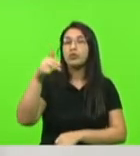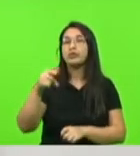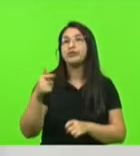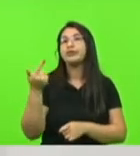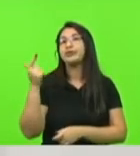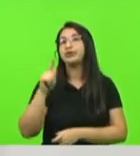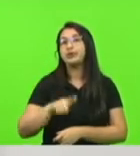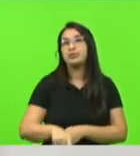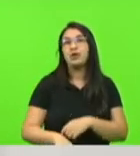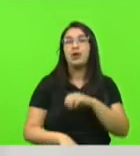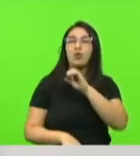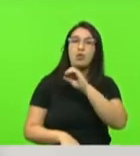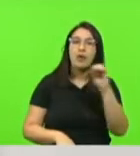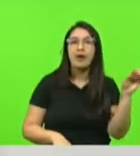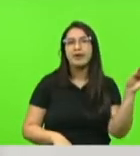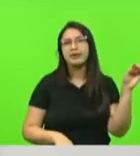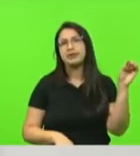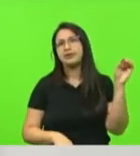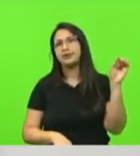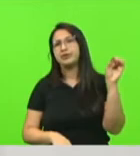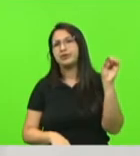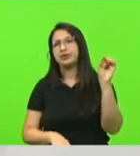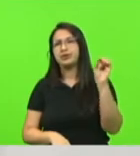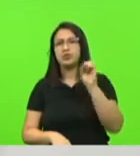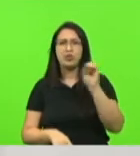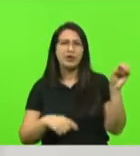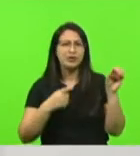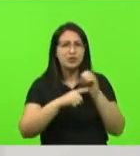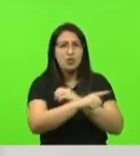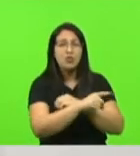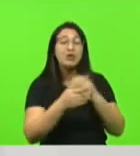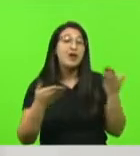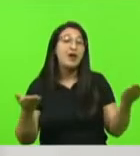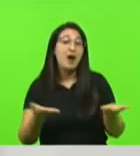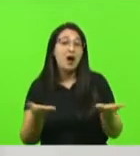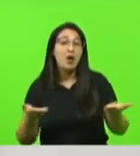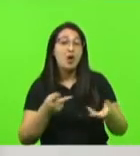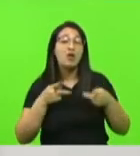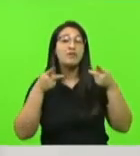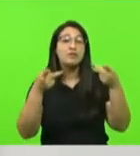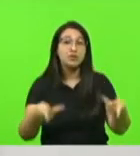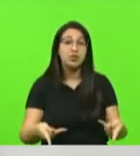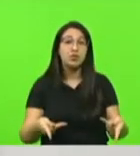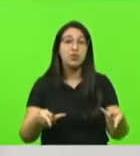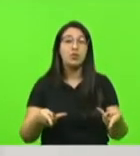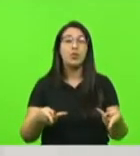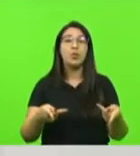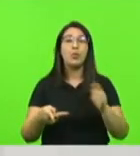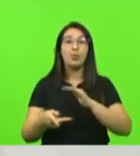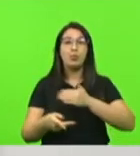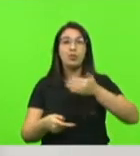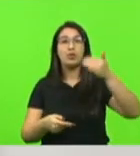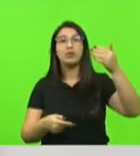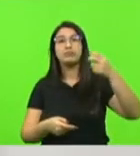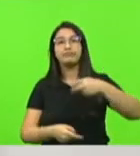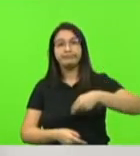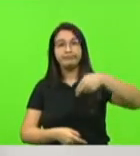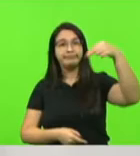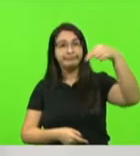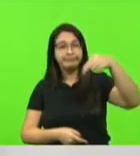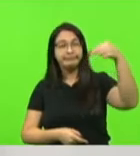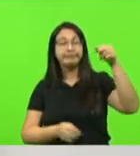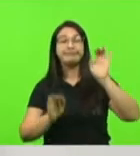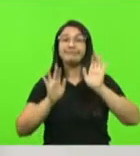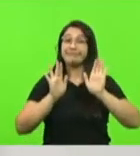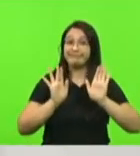o Oeste, o Extremo Oeste, agora, recentemente, visitou o Planalto Norte. Só que,